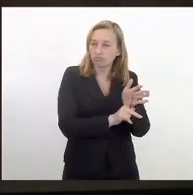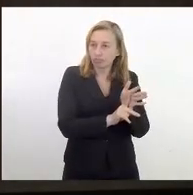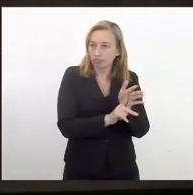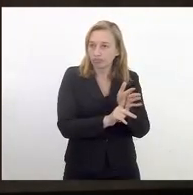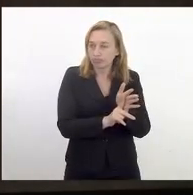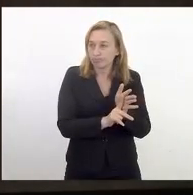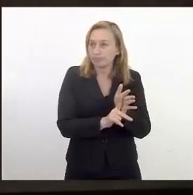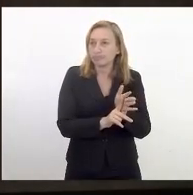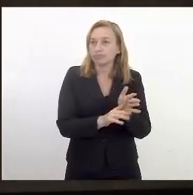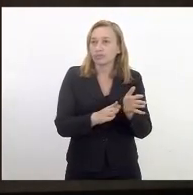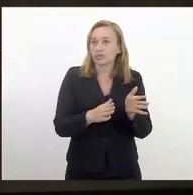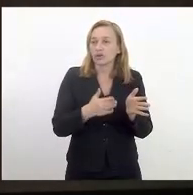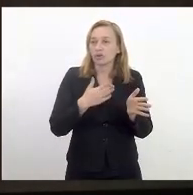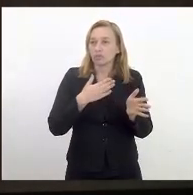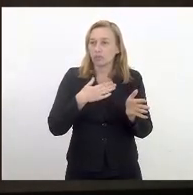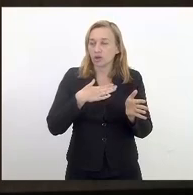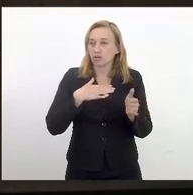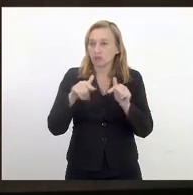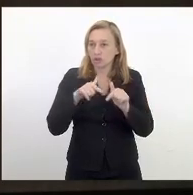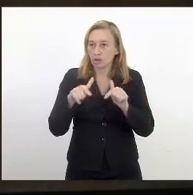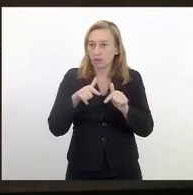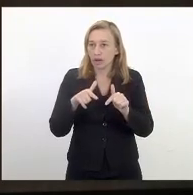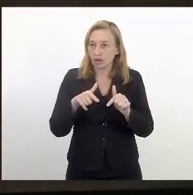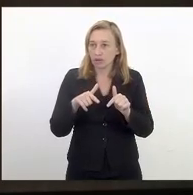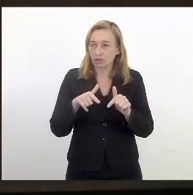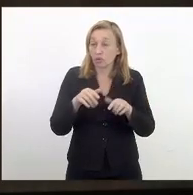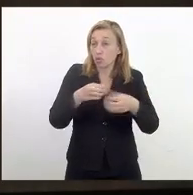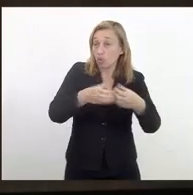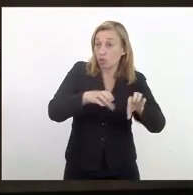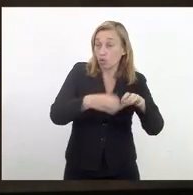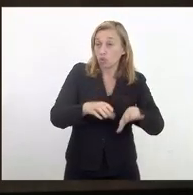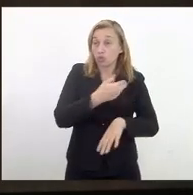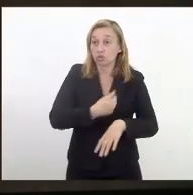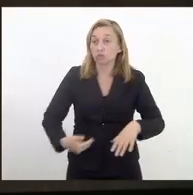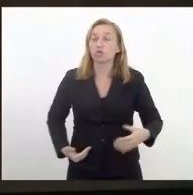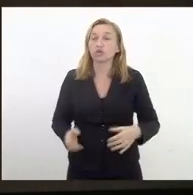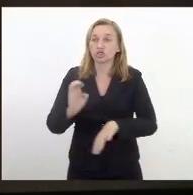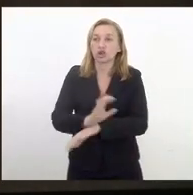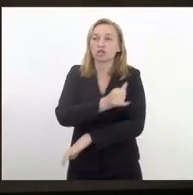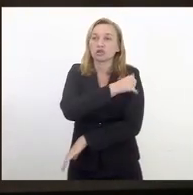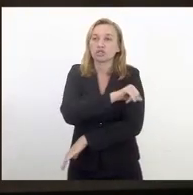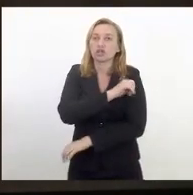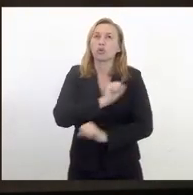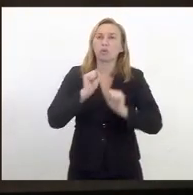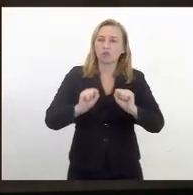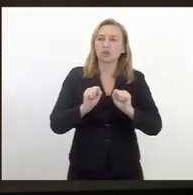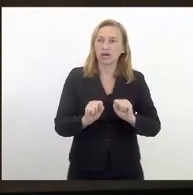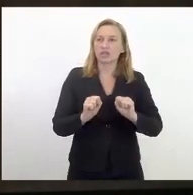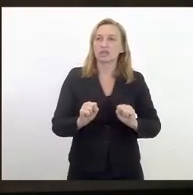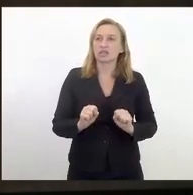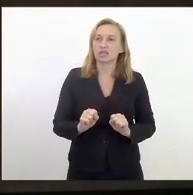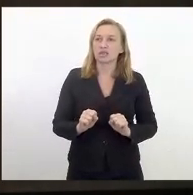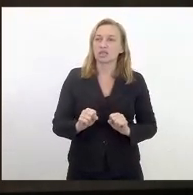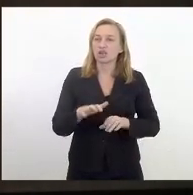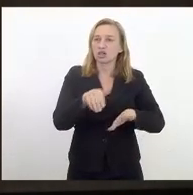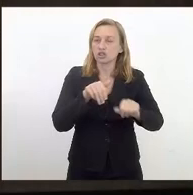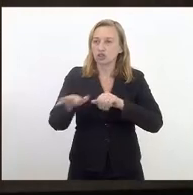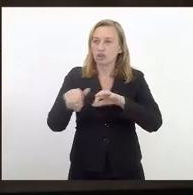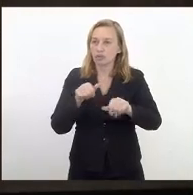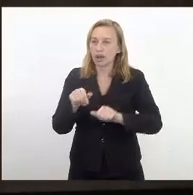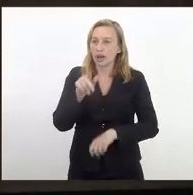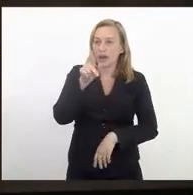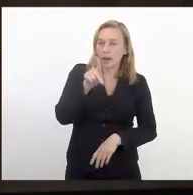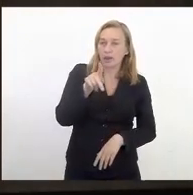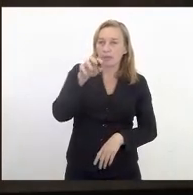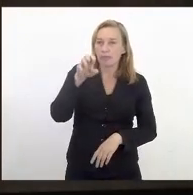bandeira minha que são os concursos públicos vossa excelência' permitiu que o Estado do Rio de Janeiro pudesse chamar peritos papiloscopistas